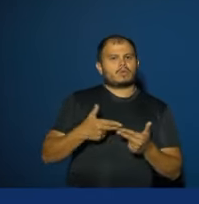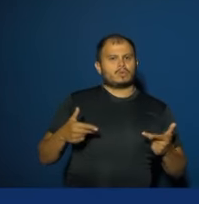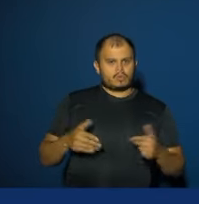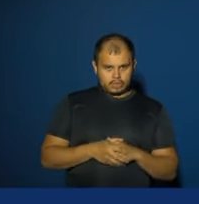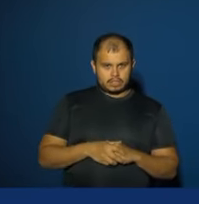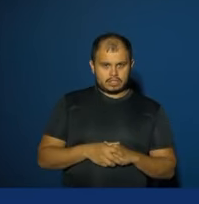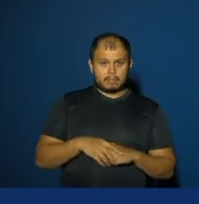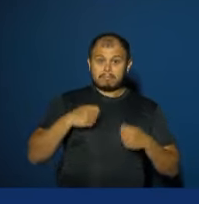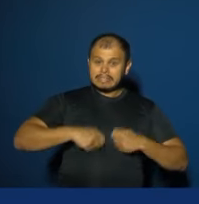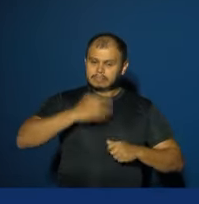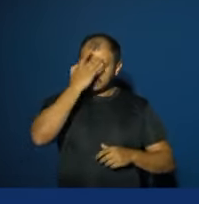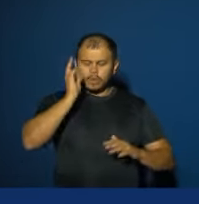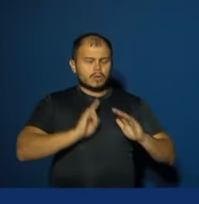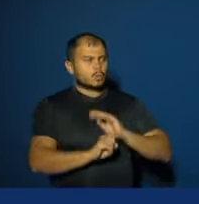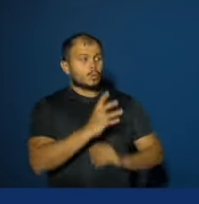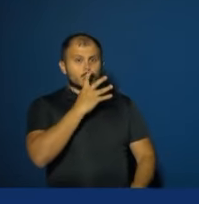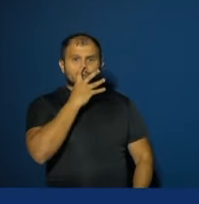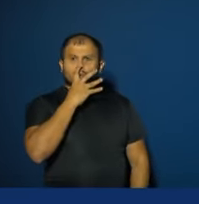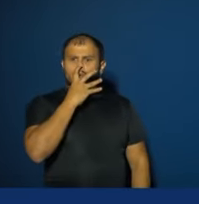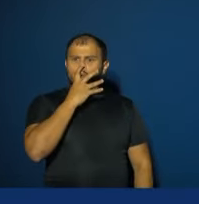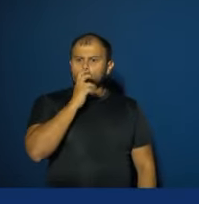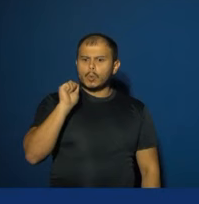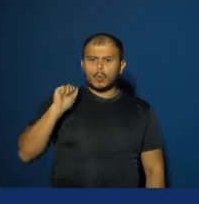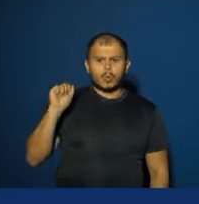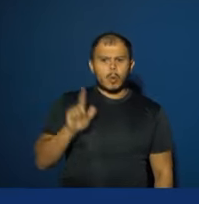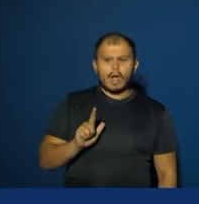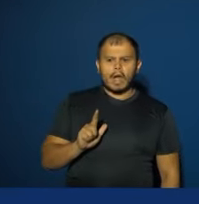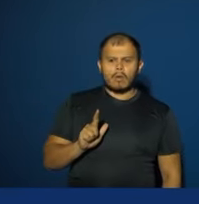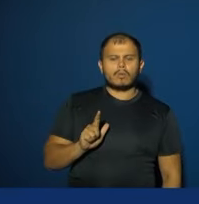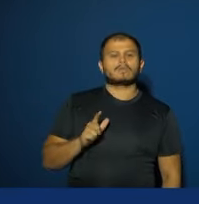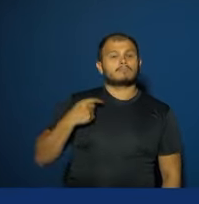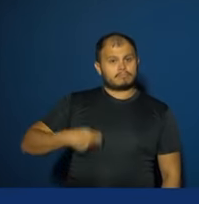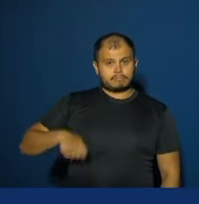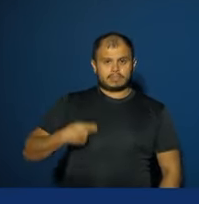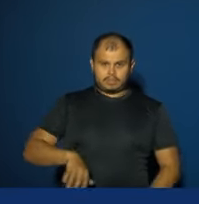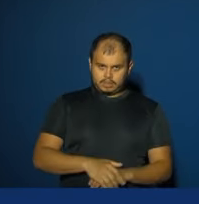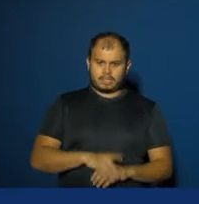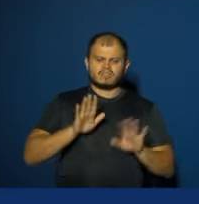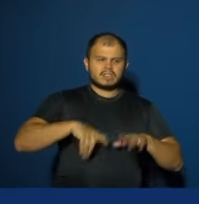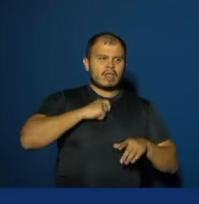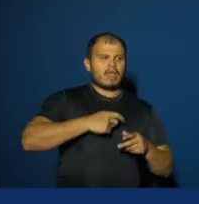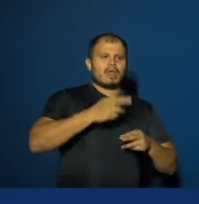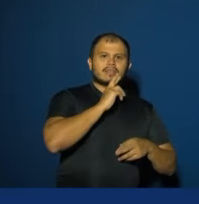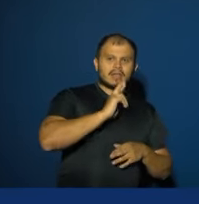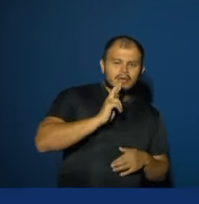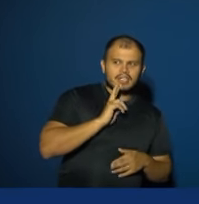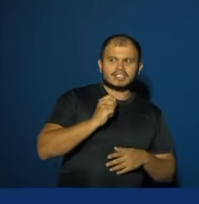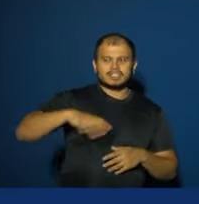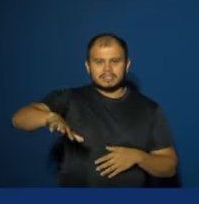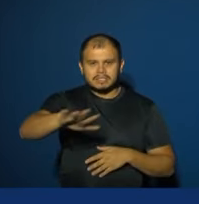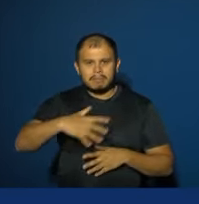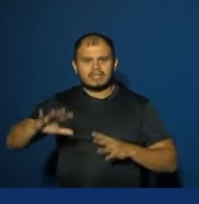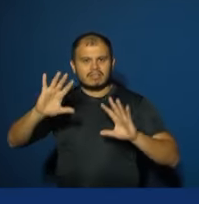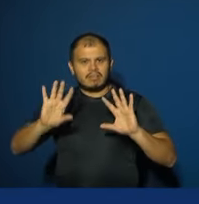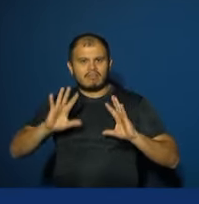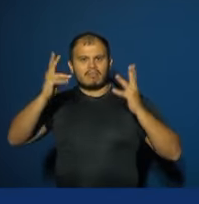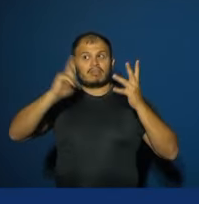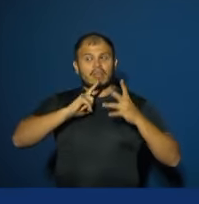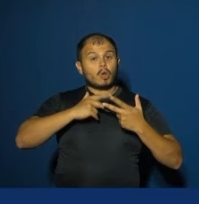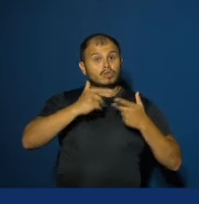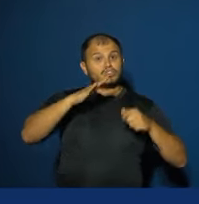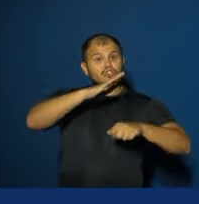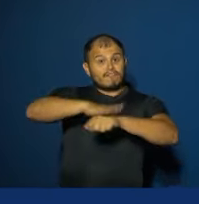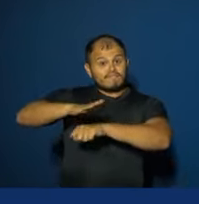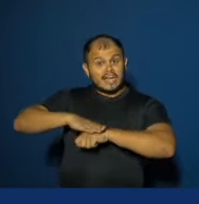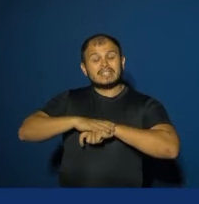trazer as novas operações os novos restaurantes os novos a gente tem espaços de eventos a gente faz várias coisas que são realmente incríveis